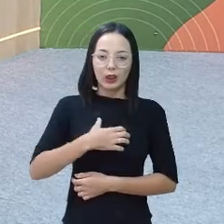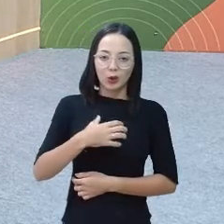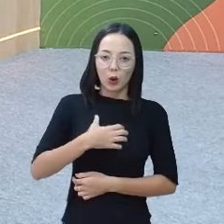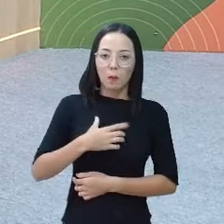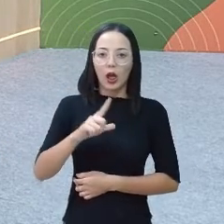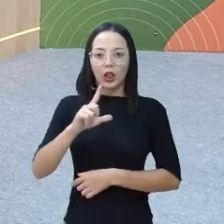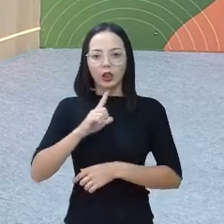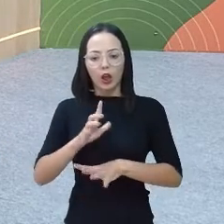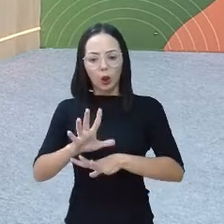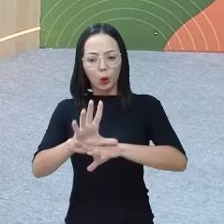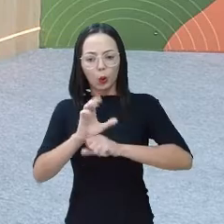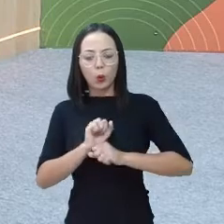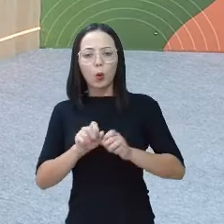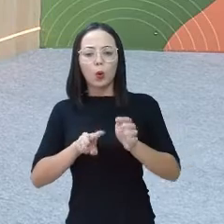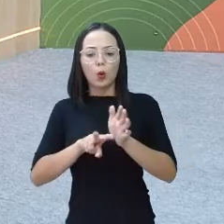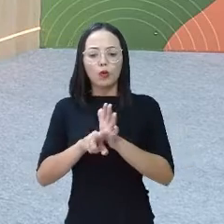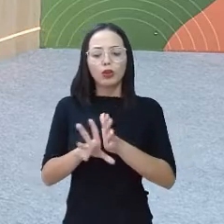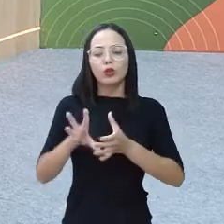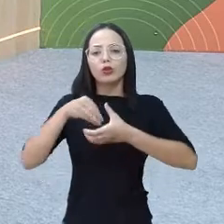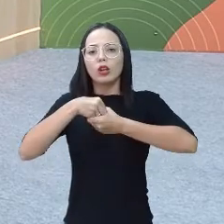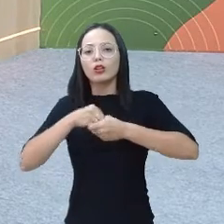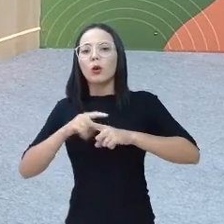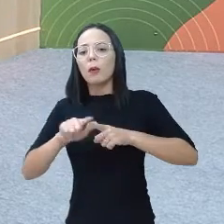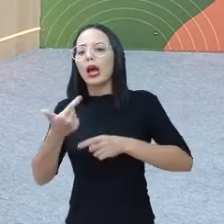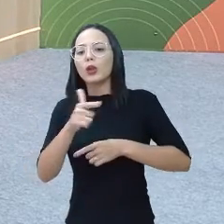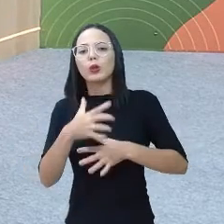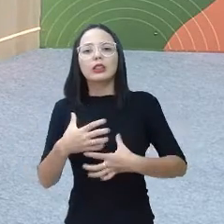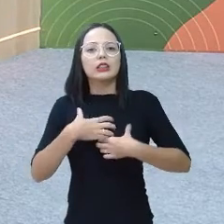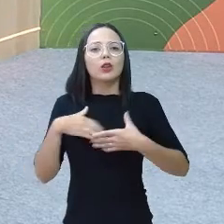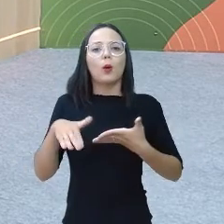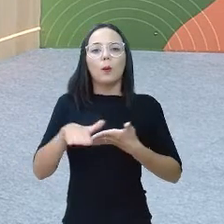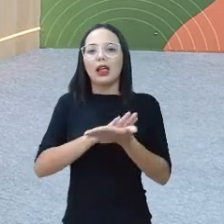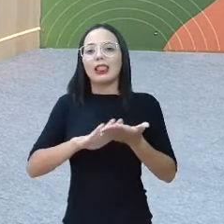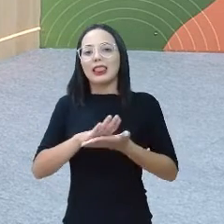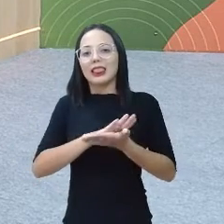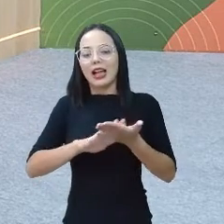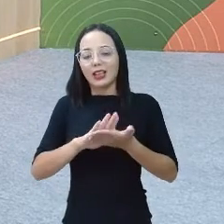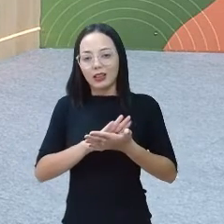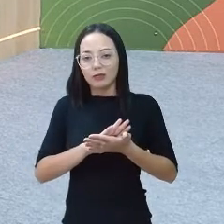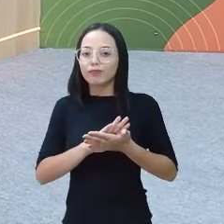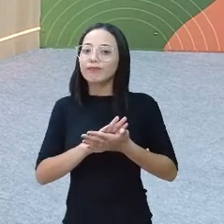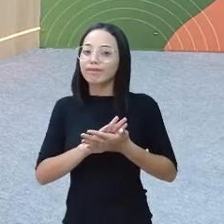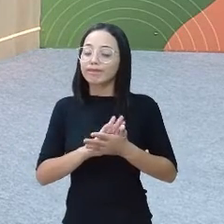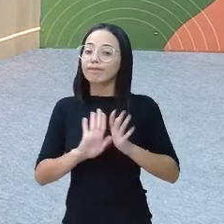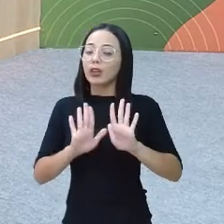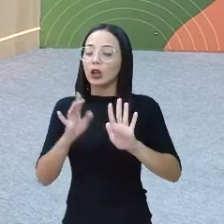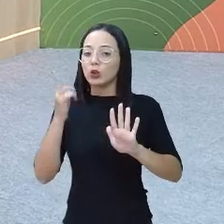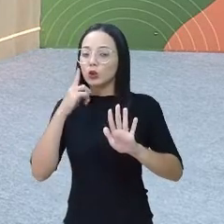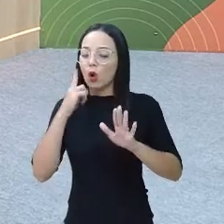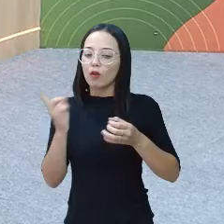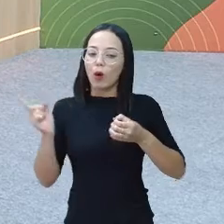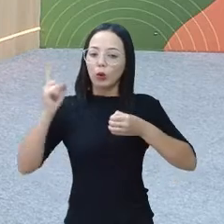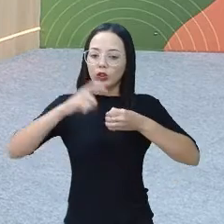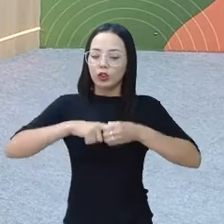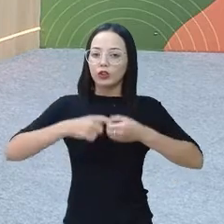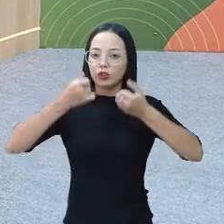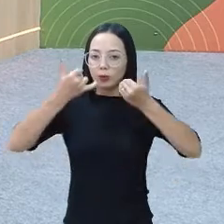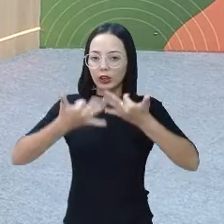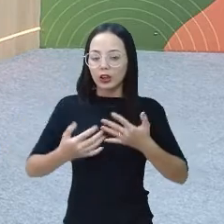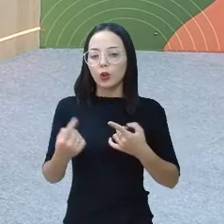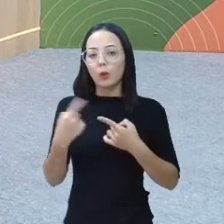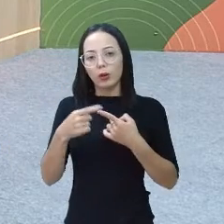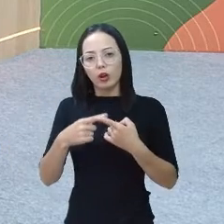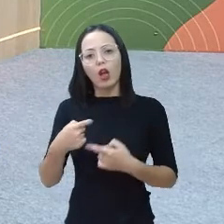ter o vírus, ser portador do vírus e não apresentar sintoma nenhum. E voltando, né, como eu disse para vocês, que